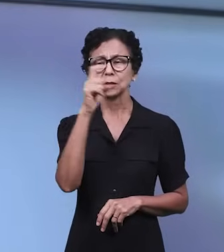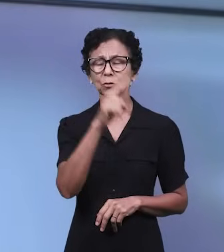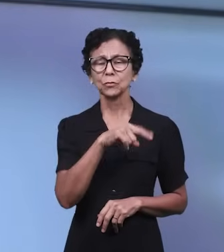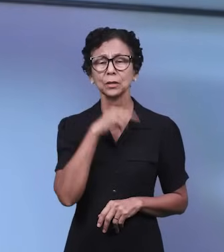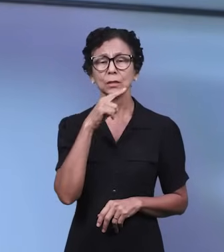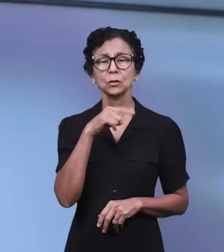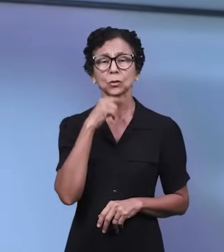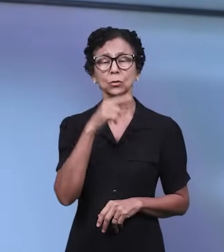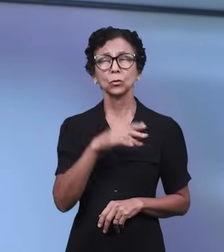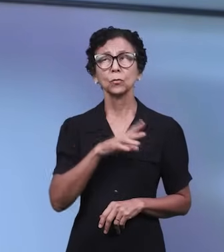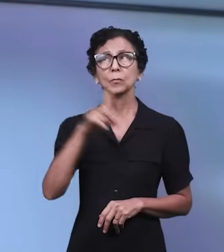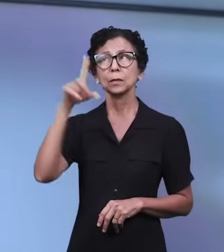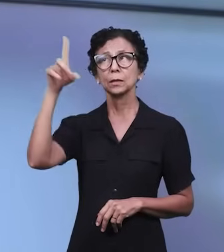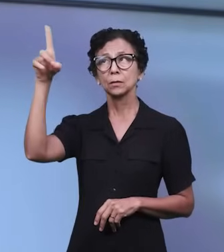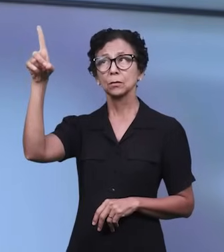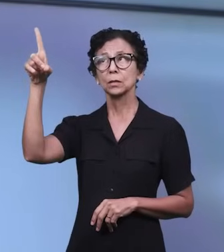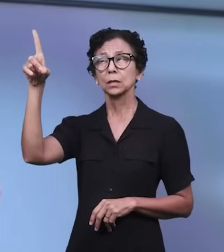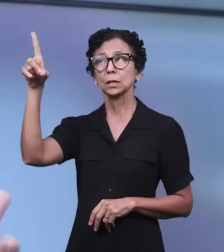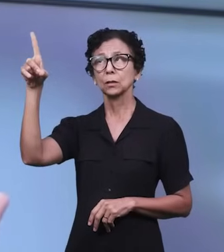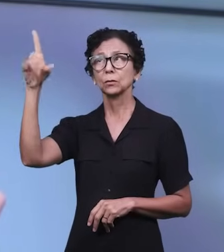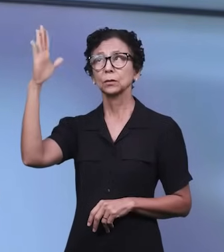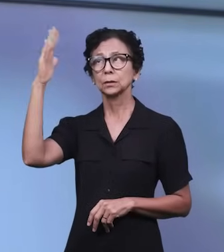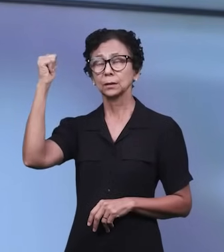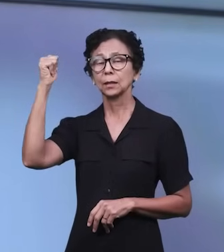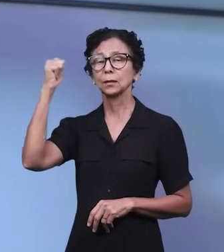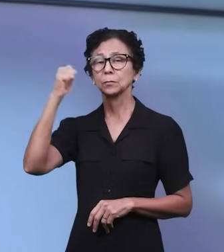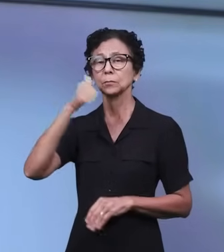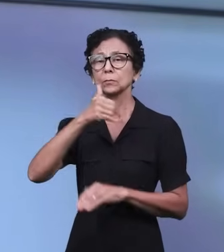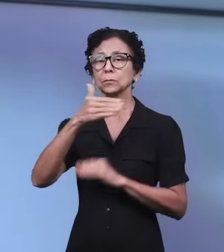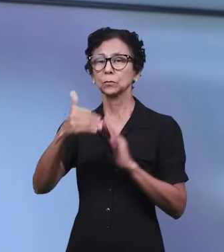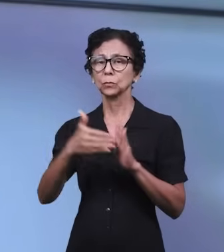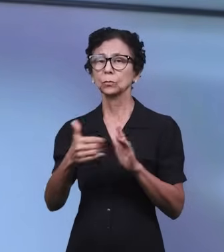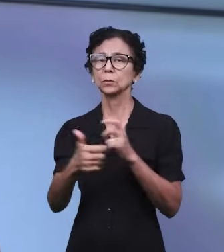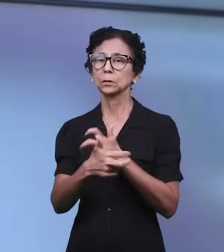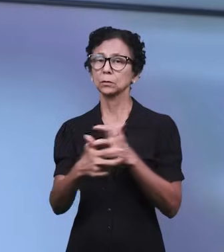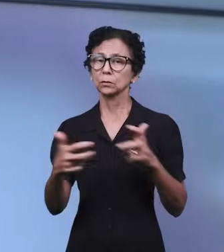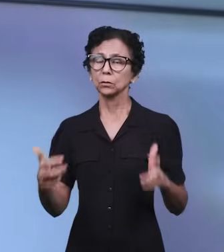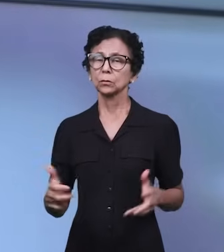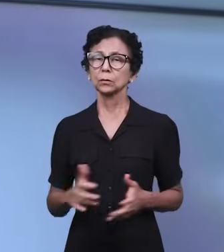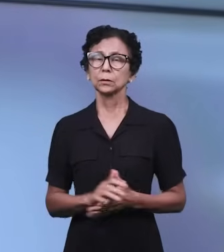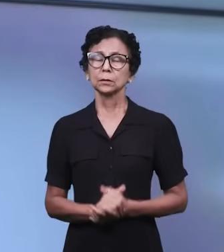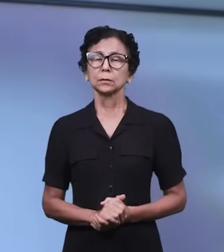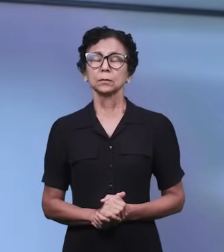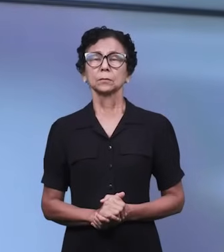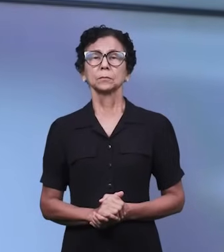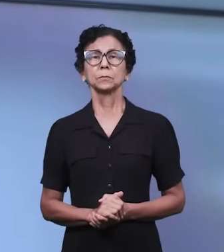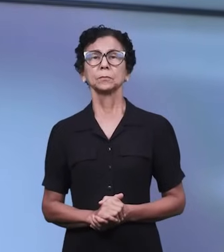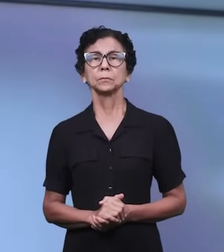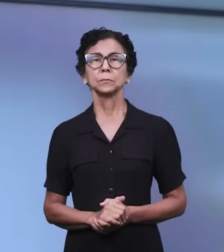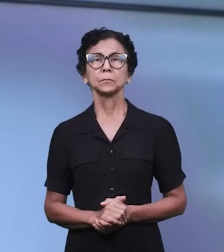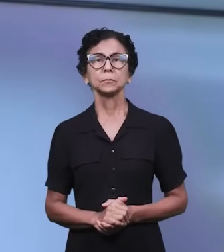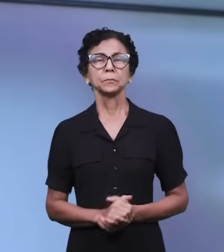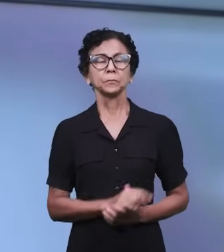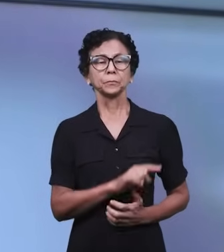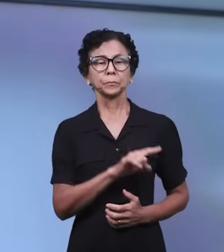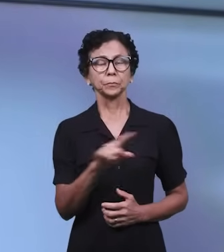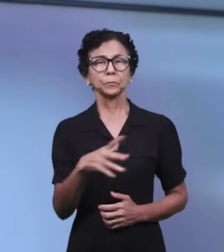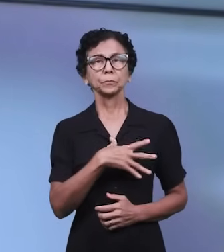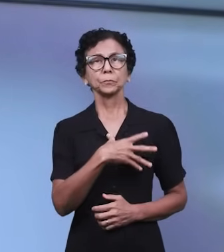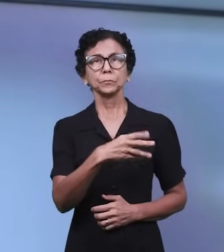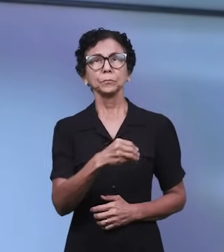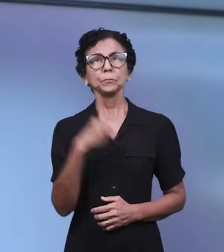buscar todos os dias, né? Então, levar os filhos a ter uma experiência com o Senhor também na vida profissional é uma das